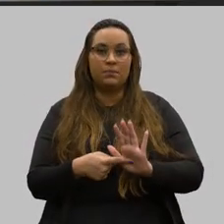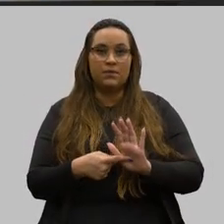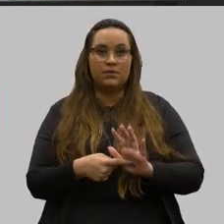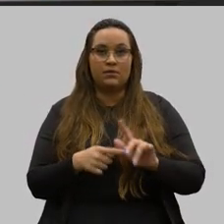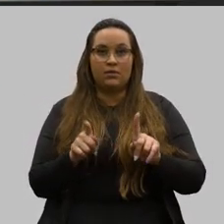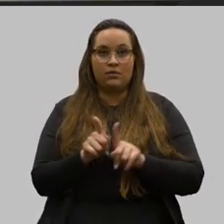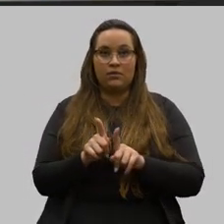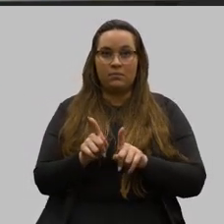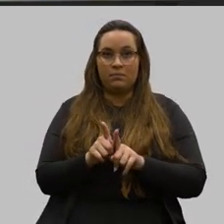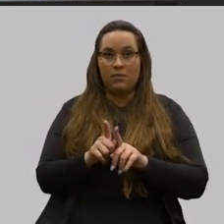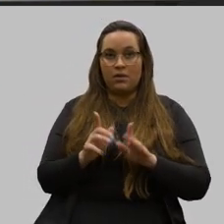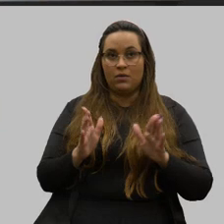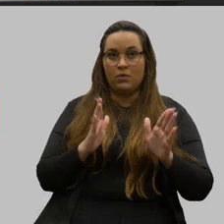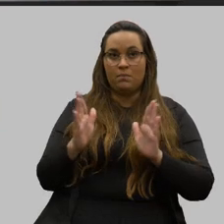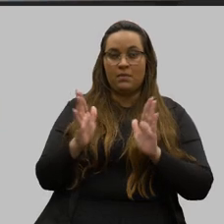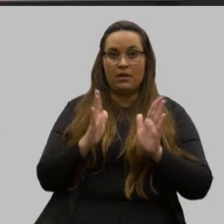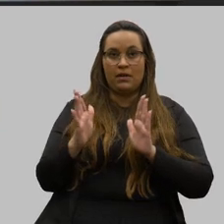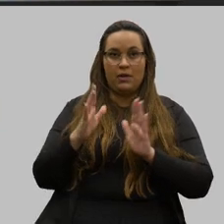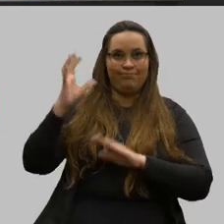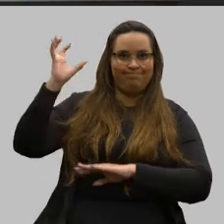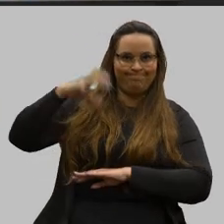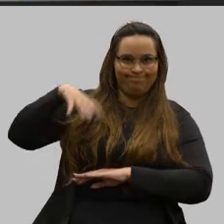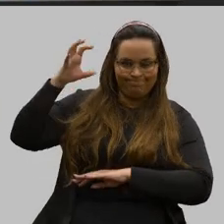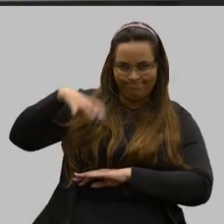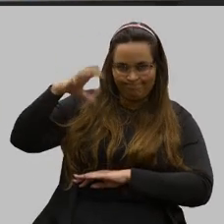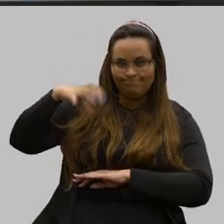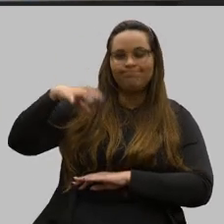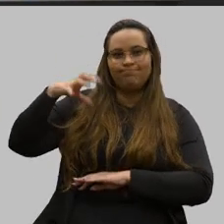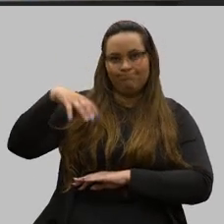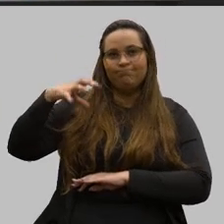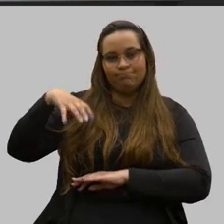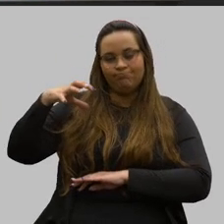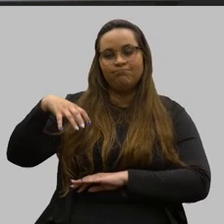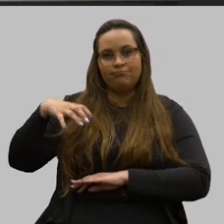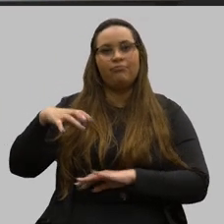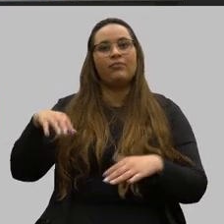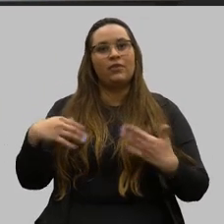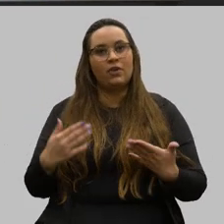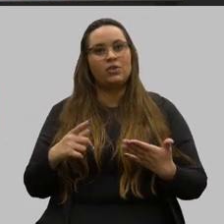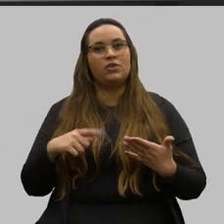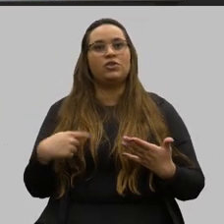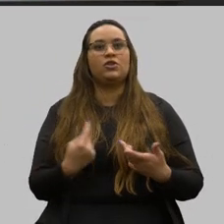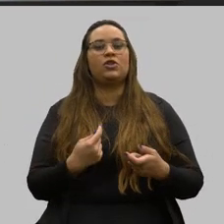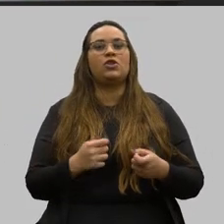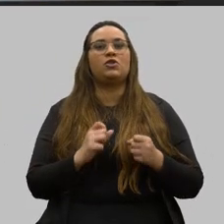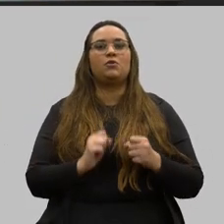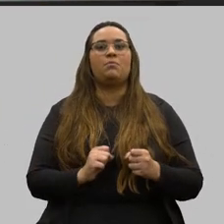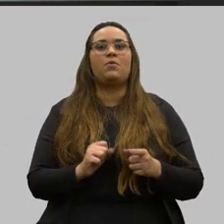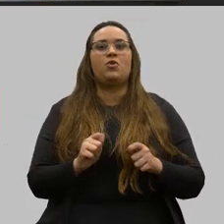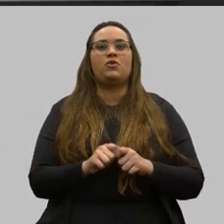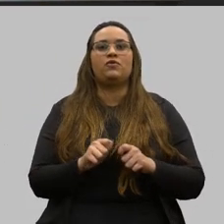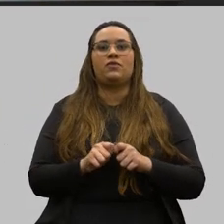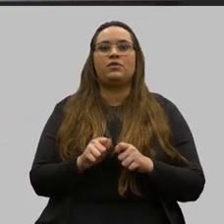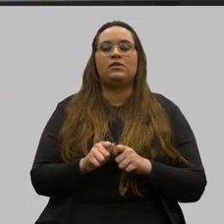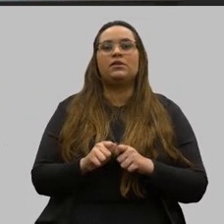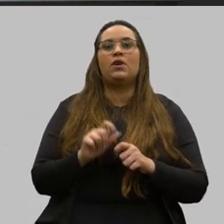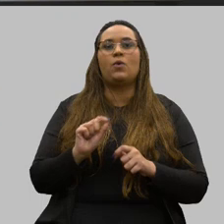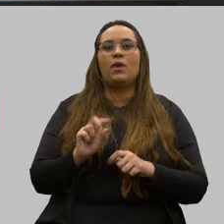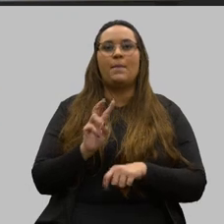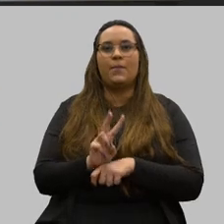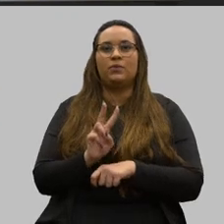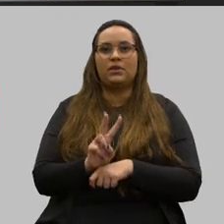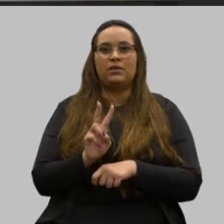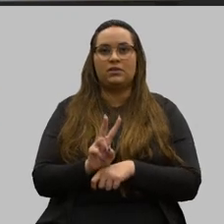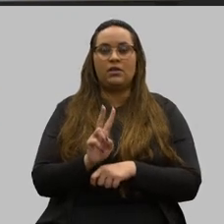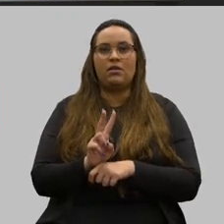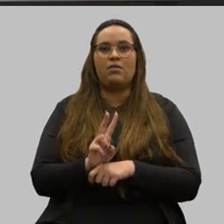atuações no período chuvoso para que a gente pudesse então fazer eh o ciclo completo de de proteção e Defesa Civil